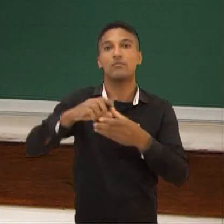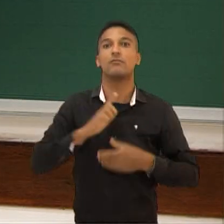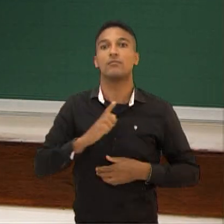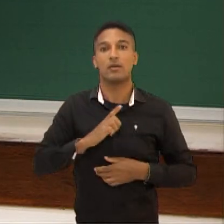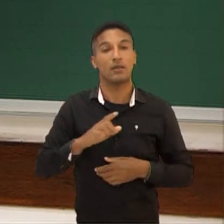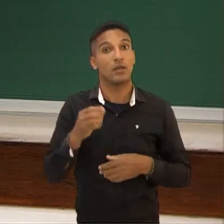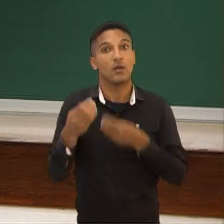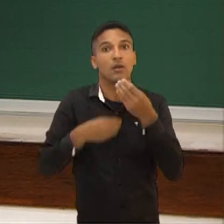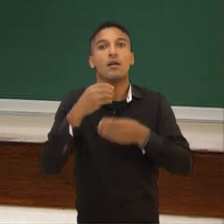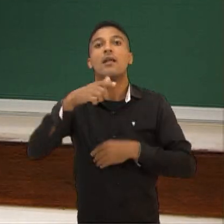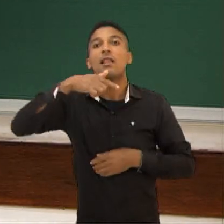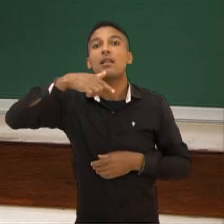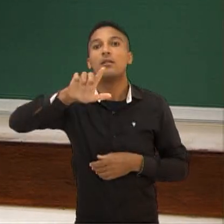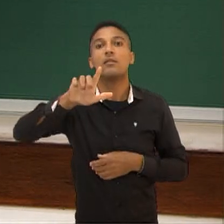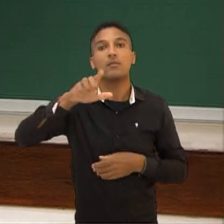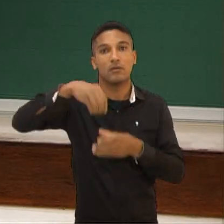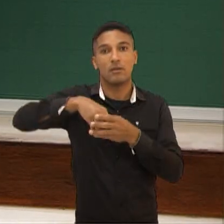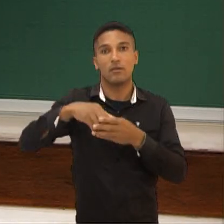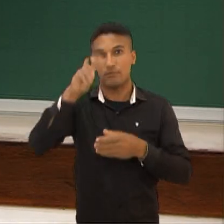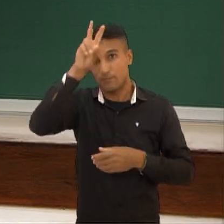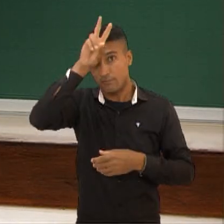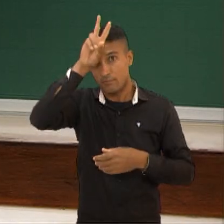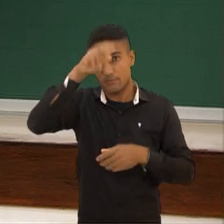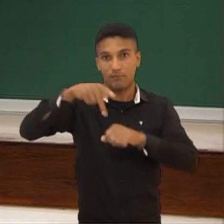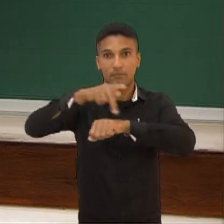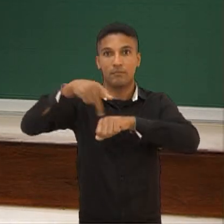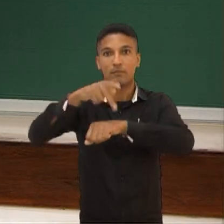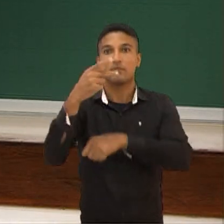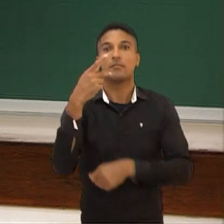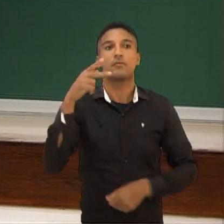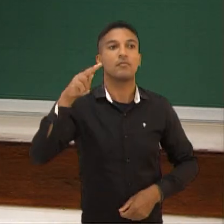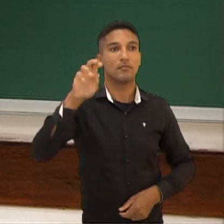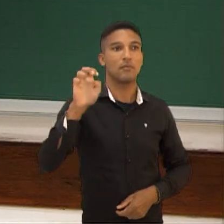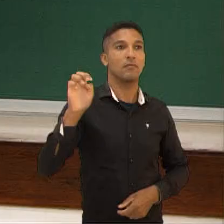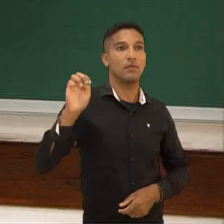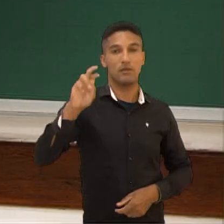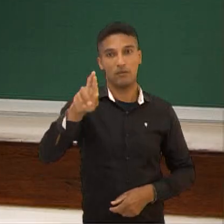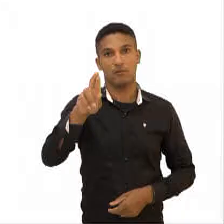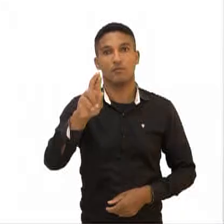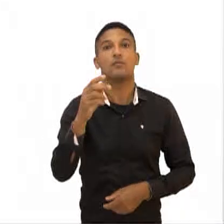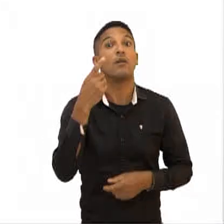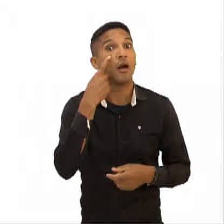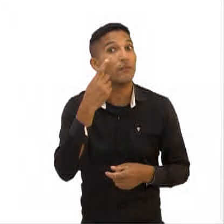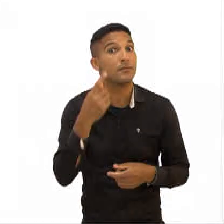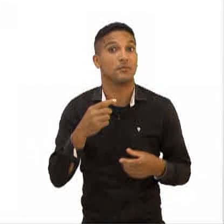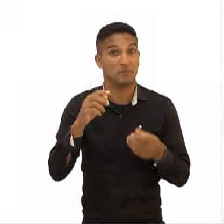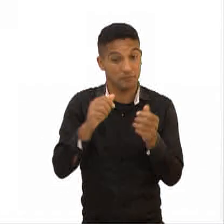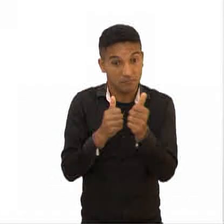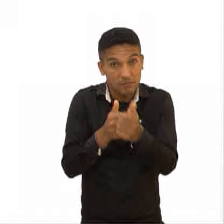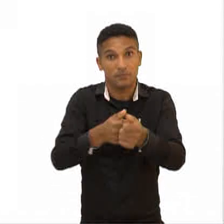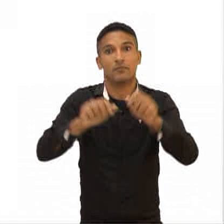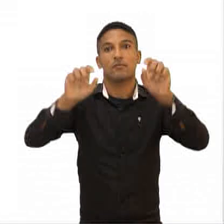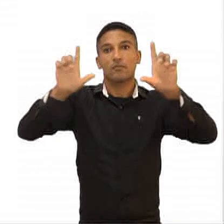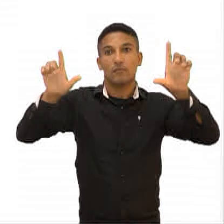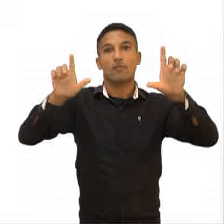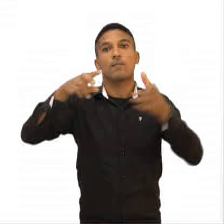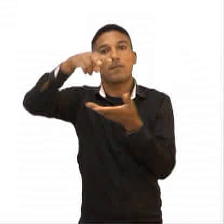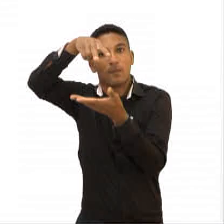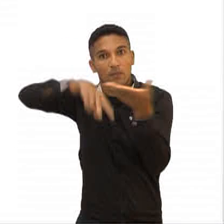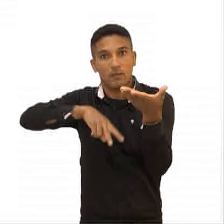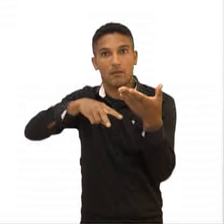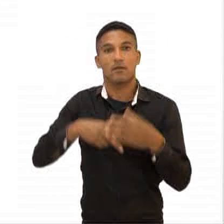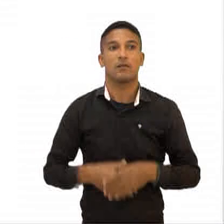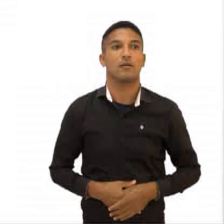nesse país. Então, o que conhecemos de Peru? A ver, acompanhem a leitura. Peru está ubicado em